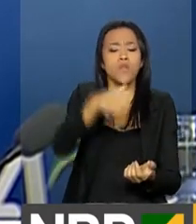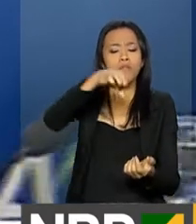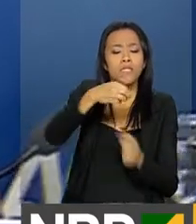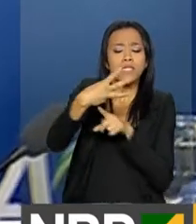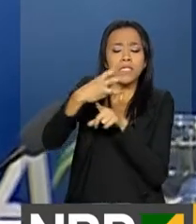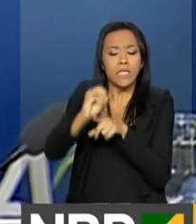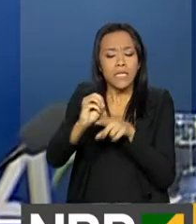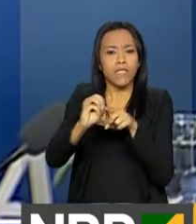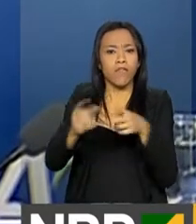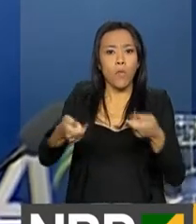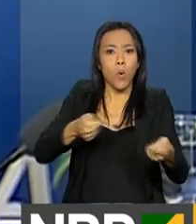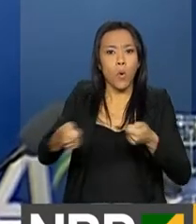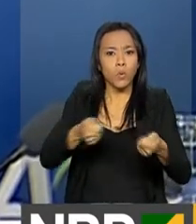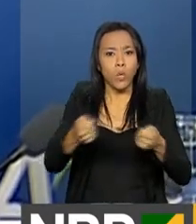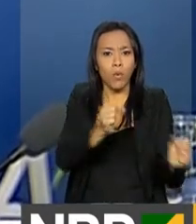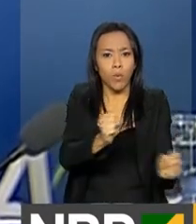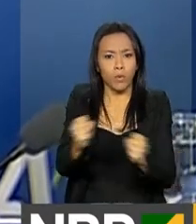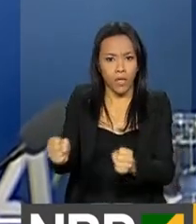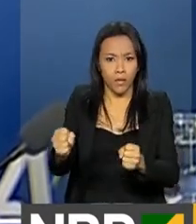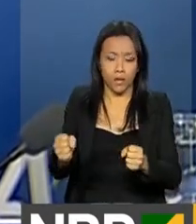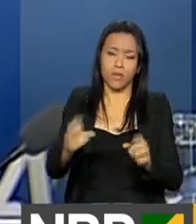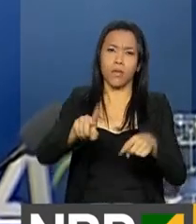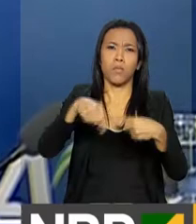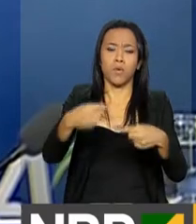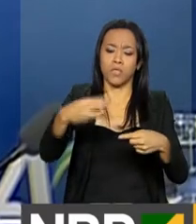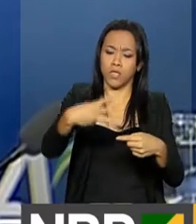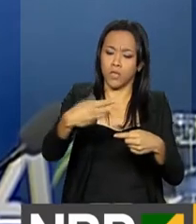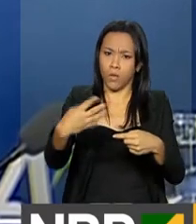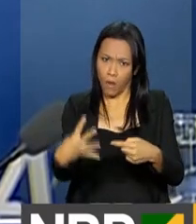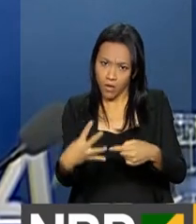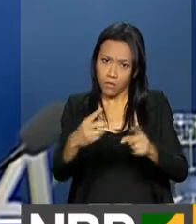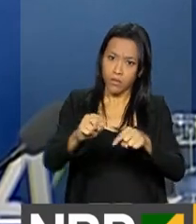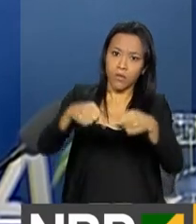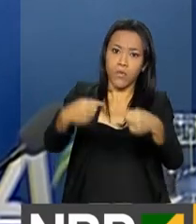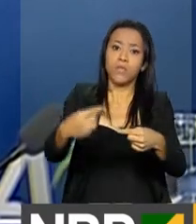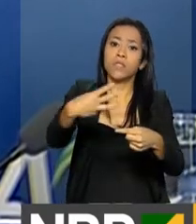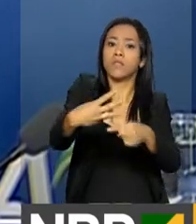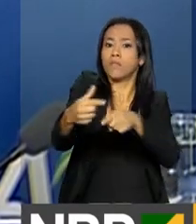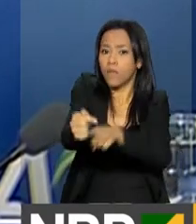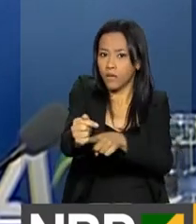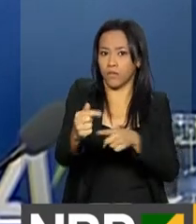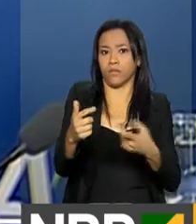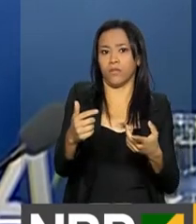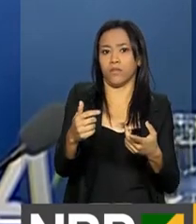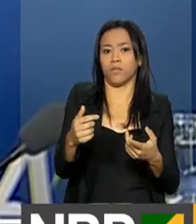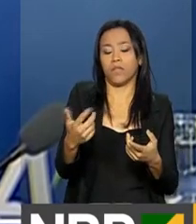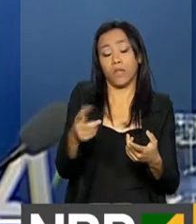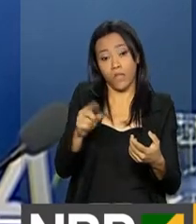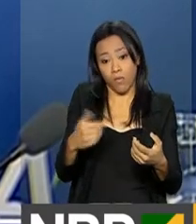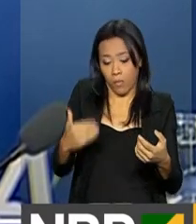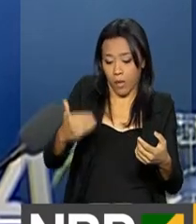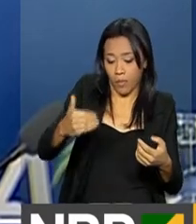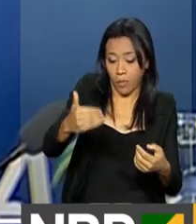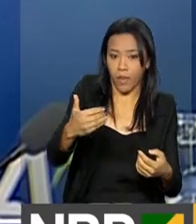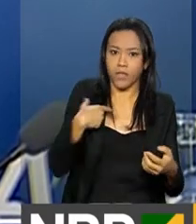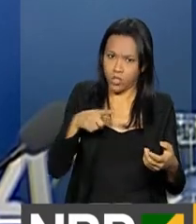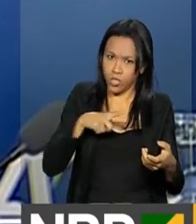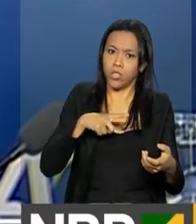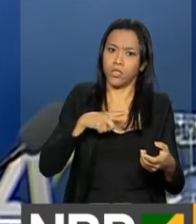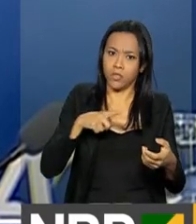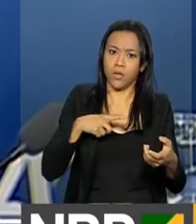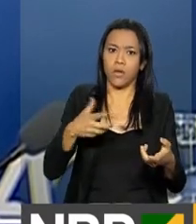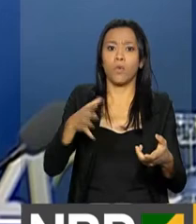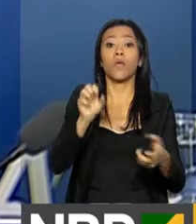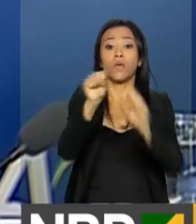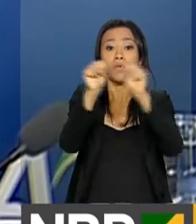de 30 a 45, abicando em 34 e 37. Não é? Mas fomos lá para um sistema centralizador também